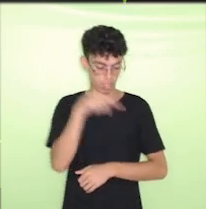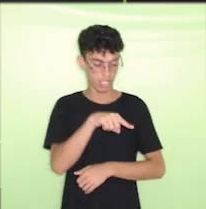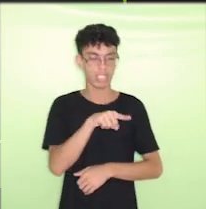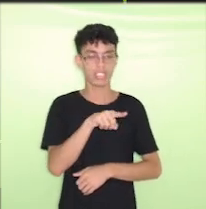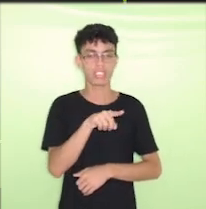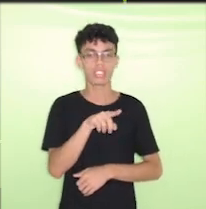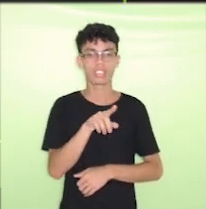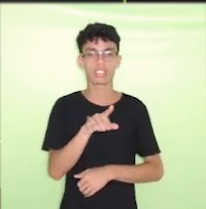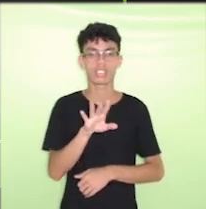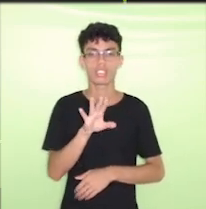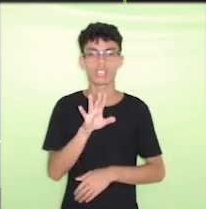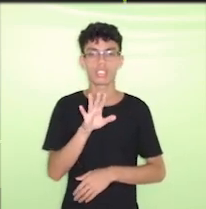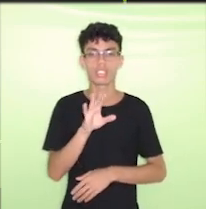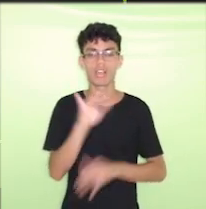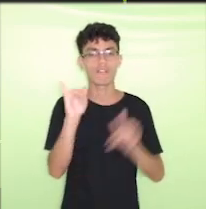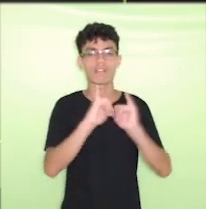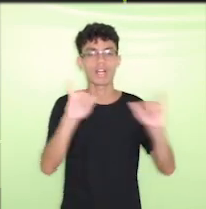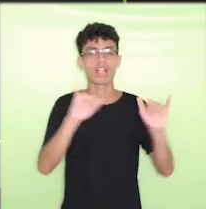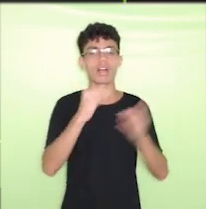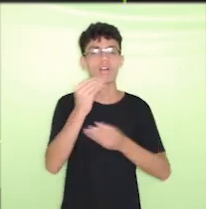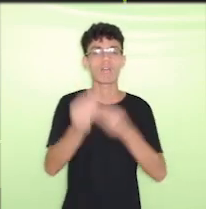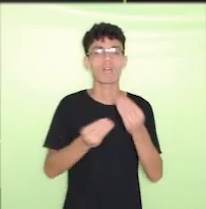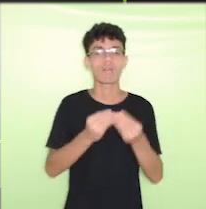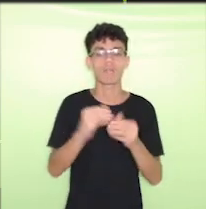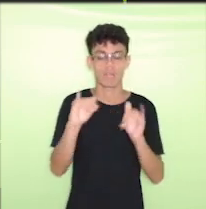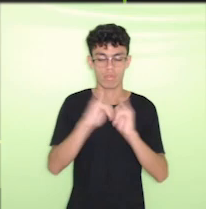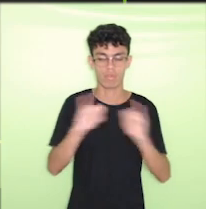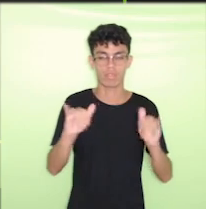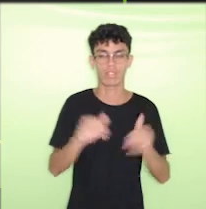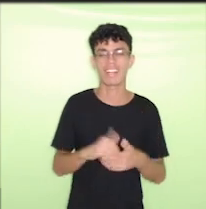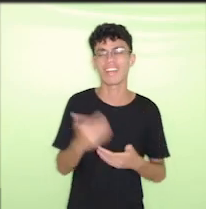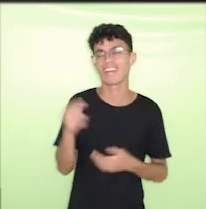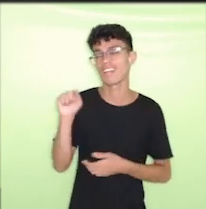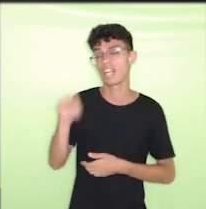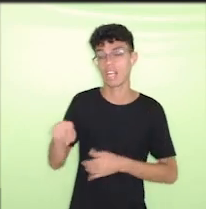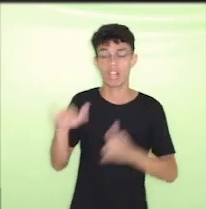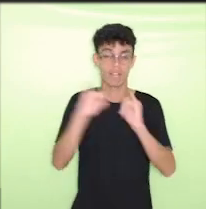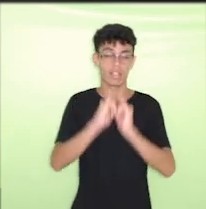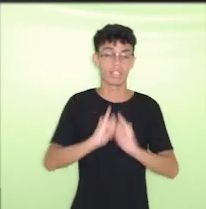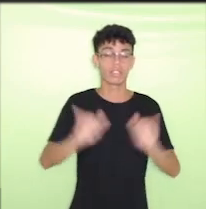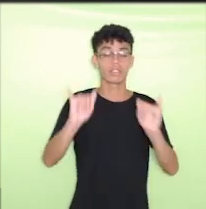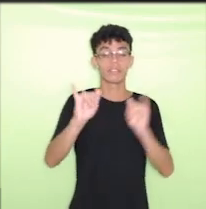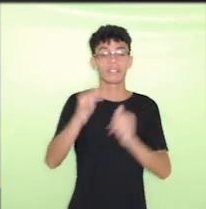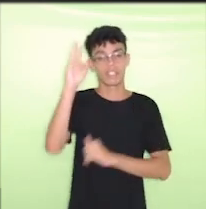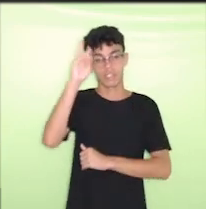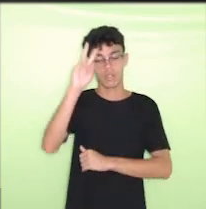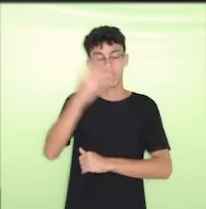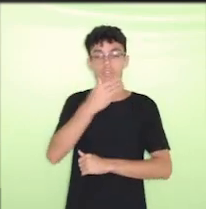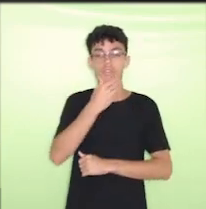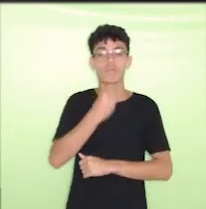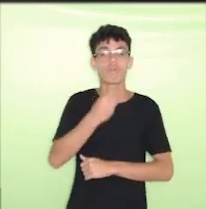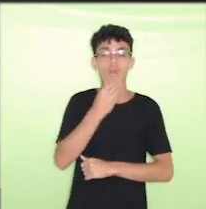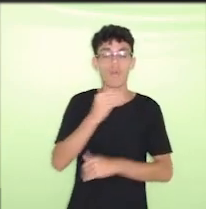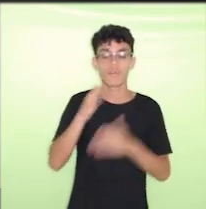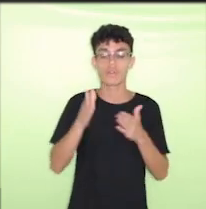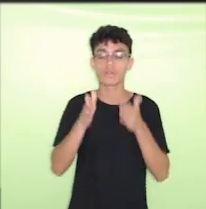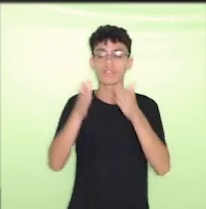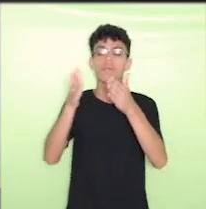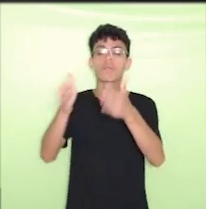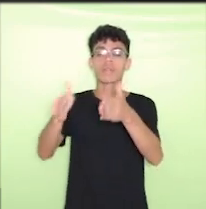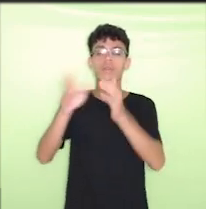vocês? Conta como foi, minha filha. Ela contou a história de um homem que dizia que o